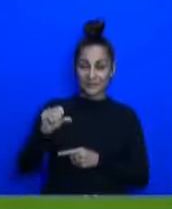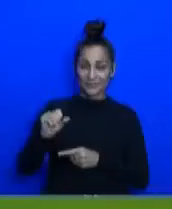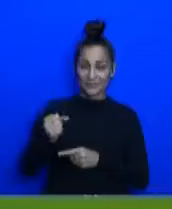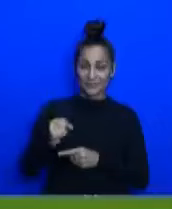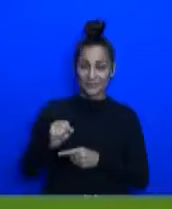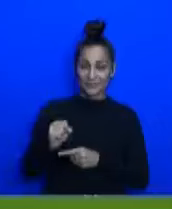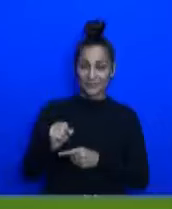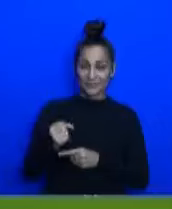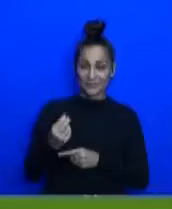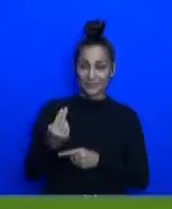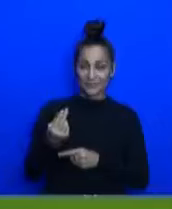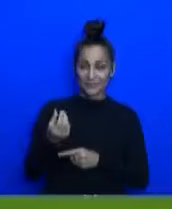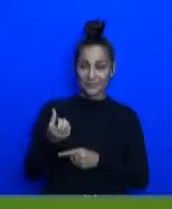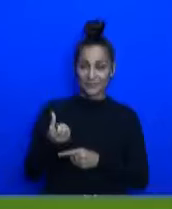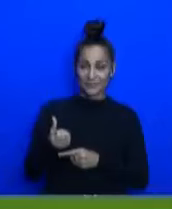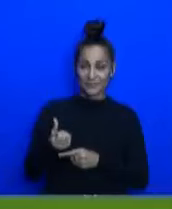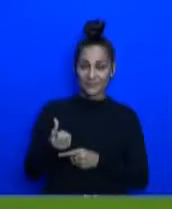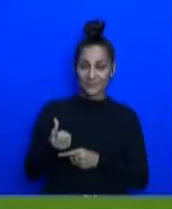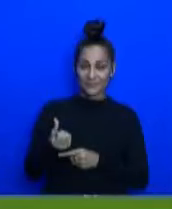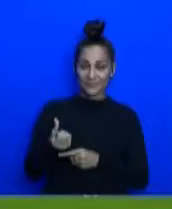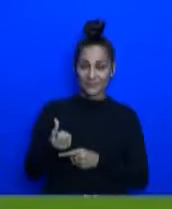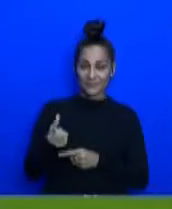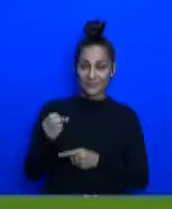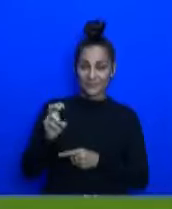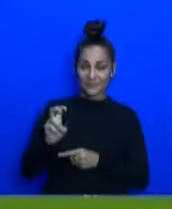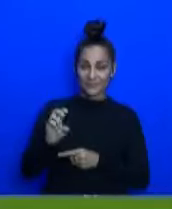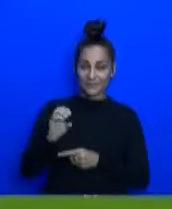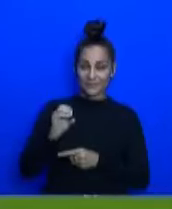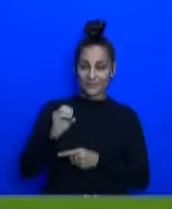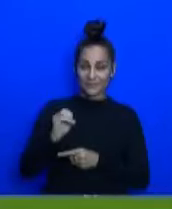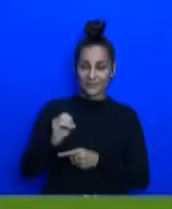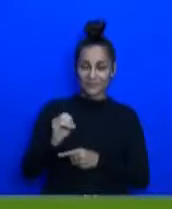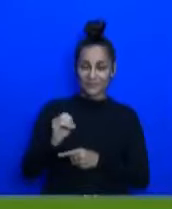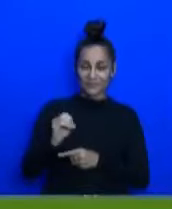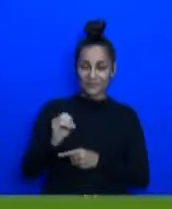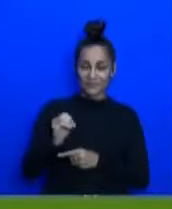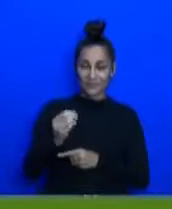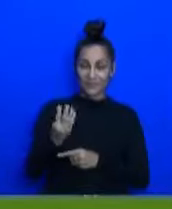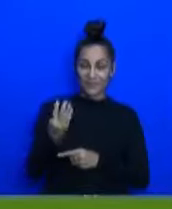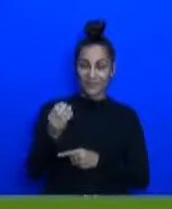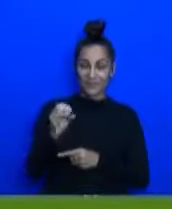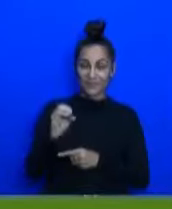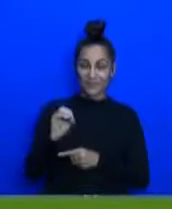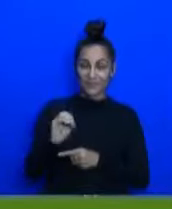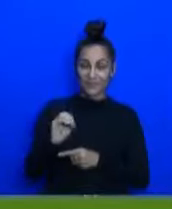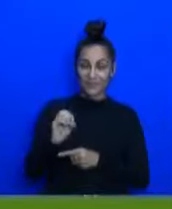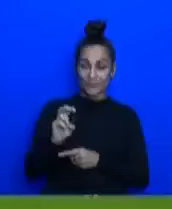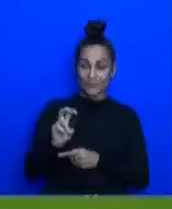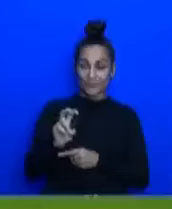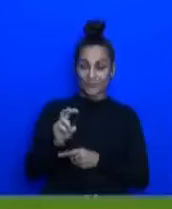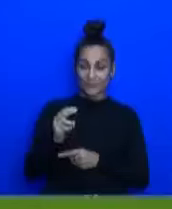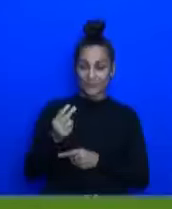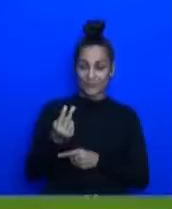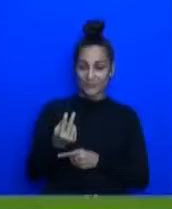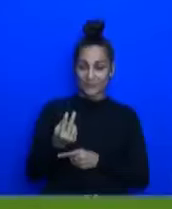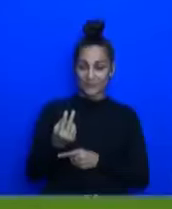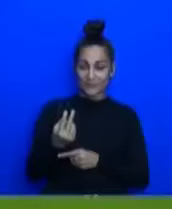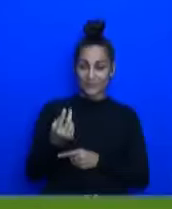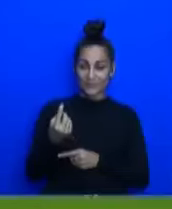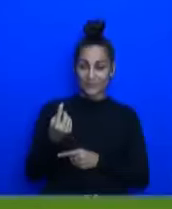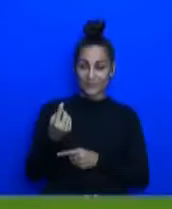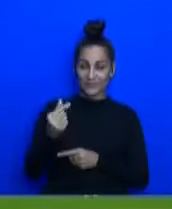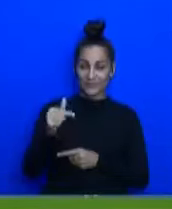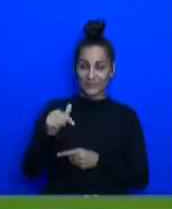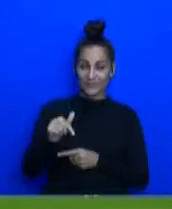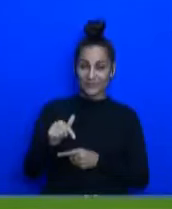24, 98, 26, 50, 40,